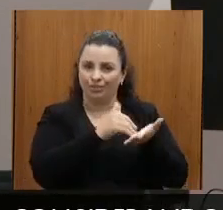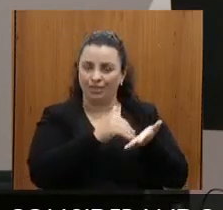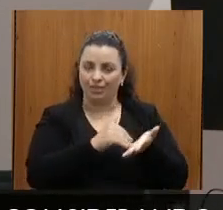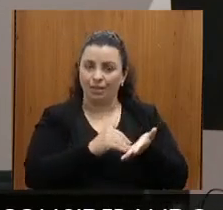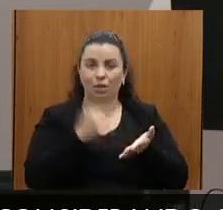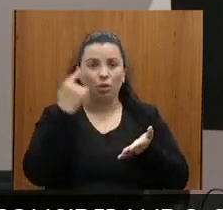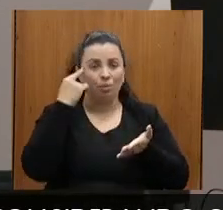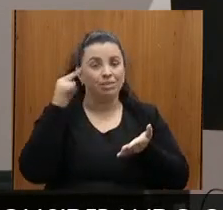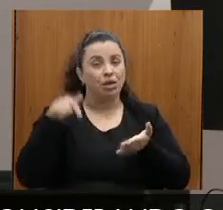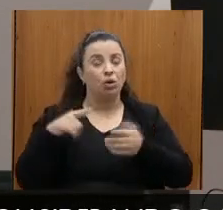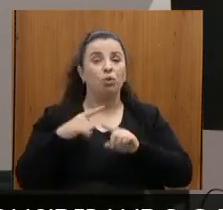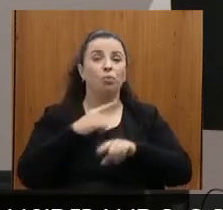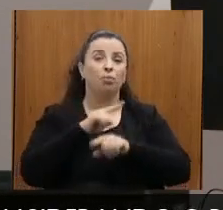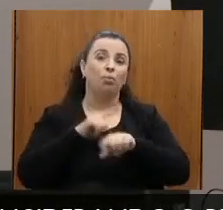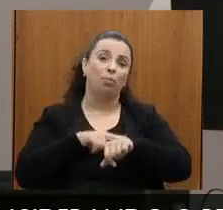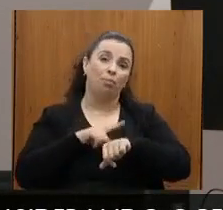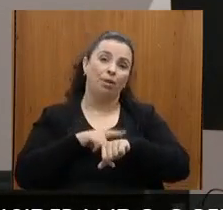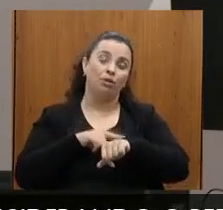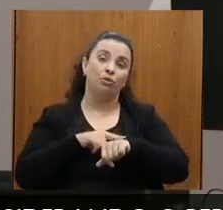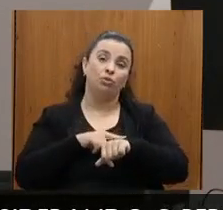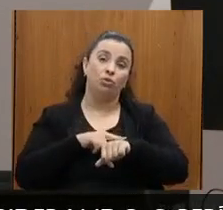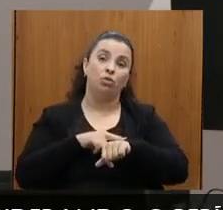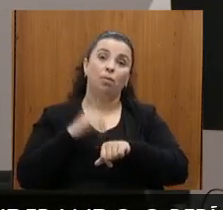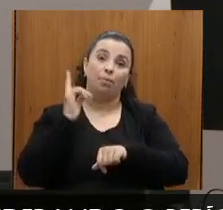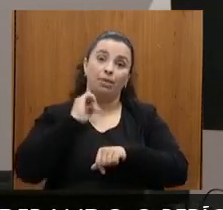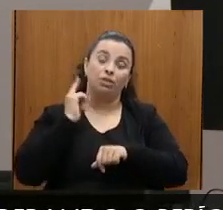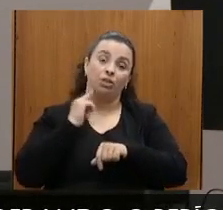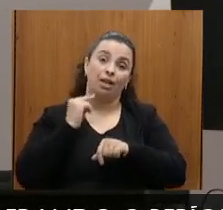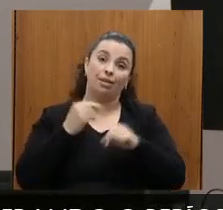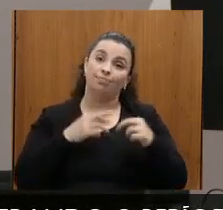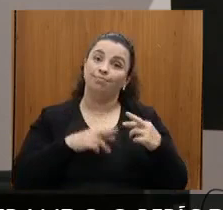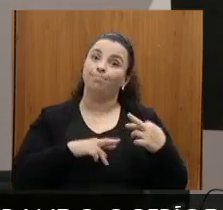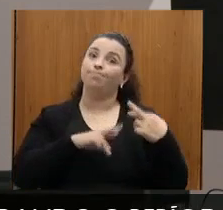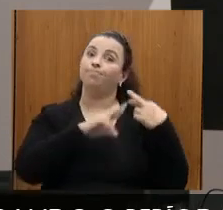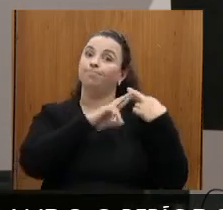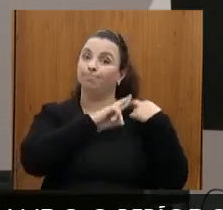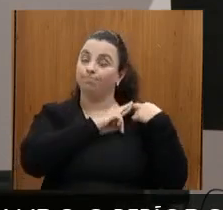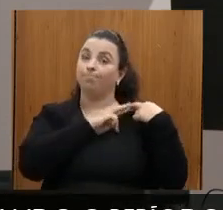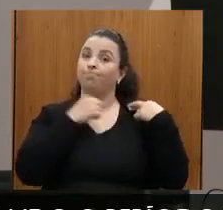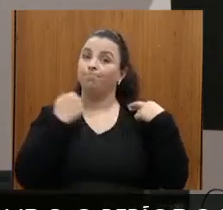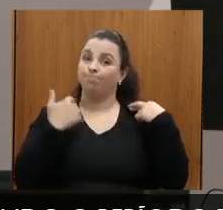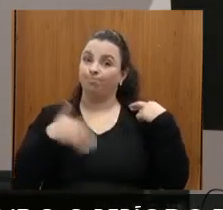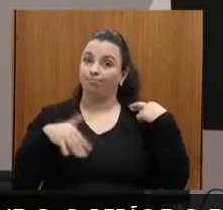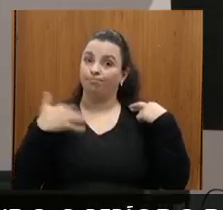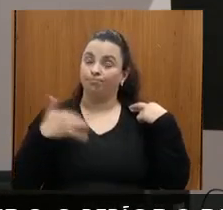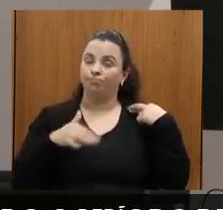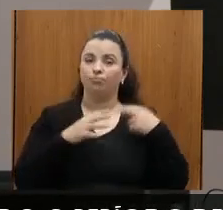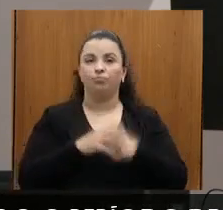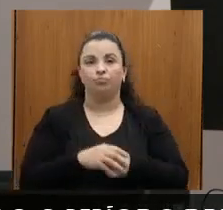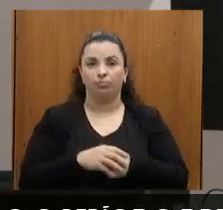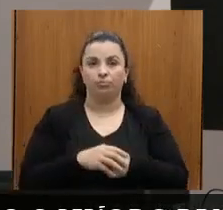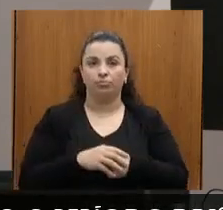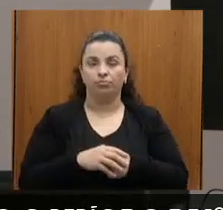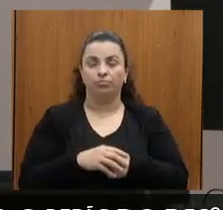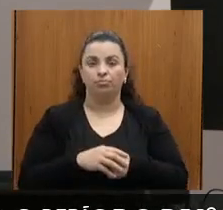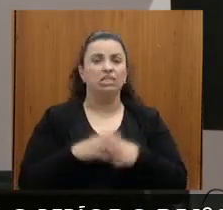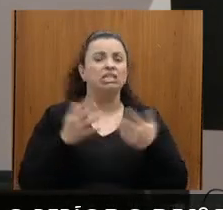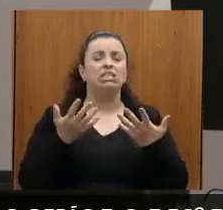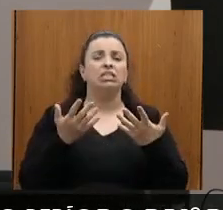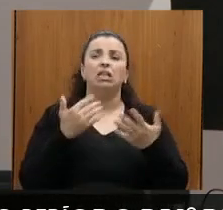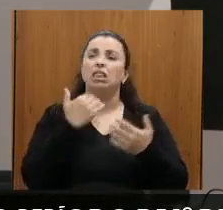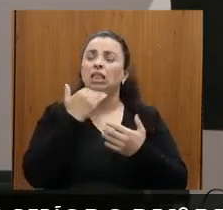responsabilidade. Por quê? Eu acho que ninguém quer, nenhum mineiro quer,